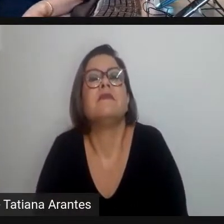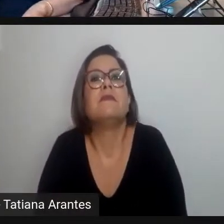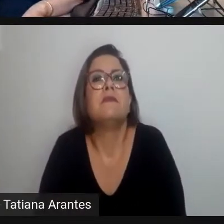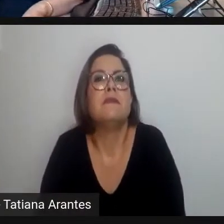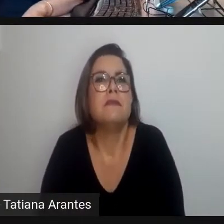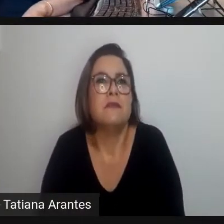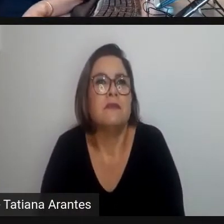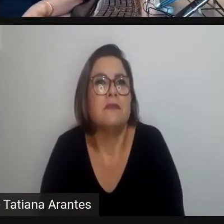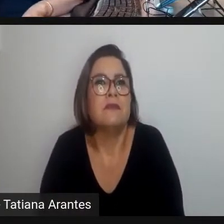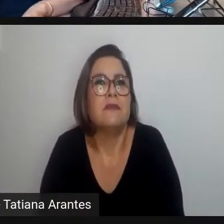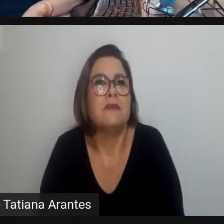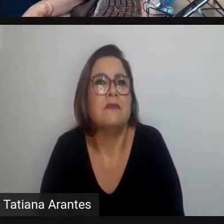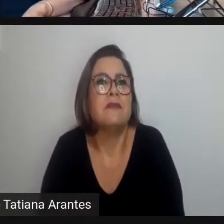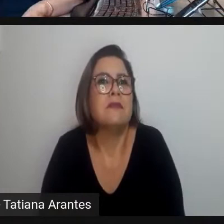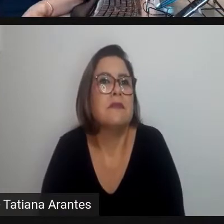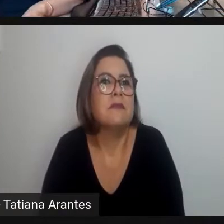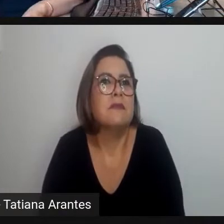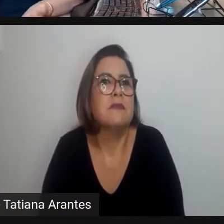Deu uma melhorada?